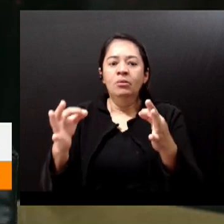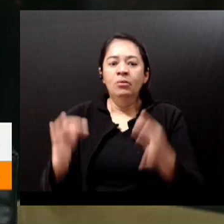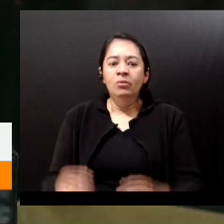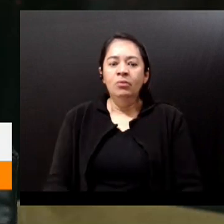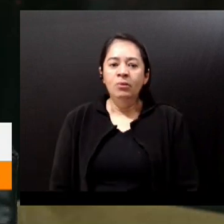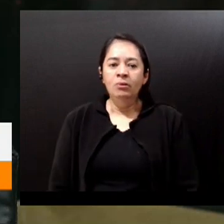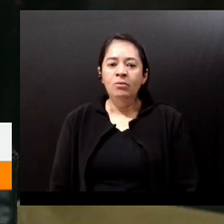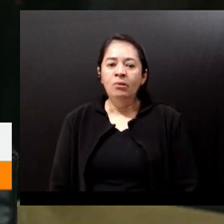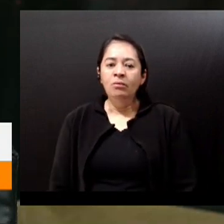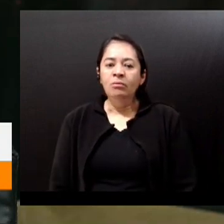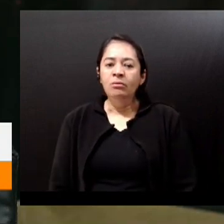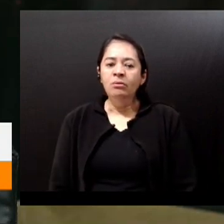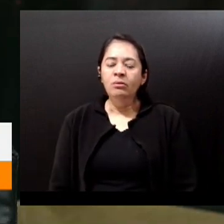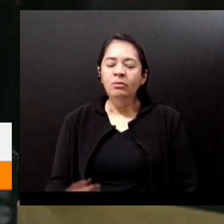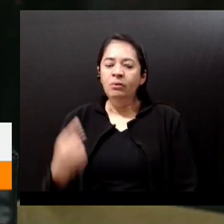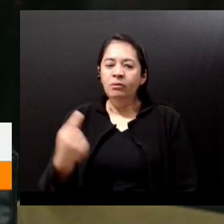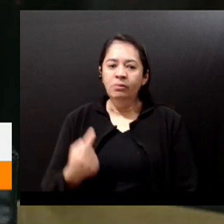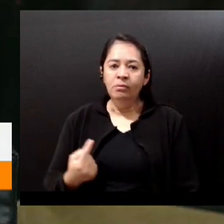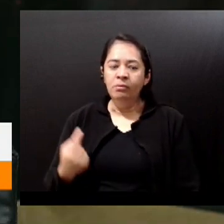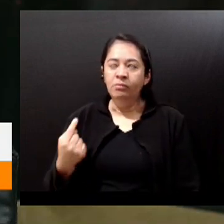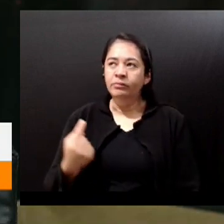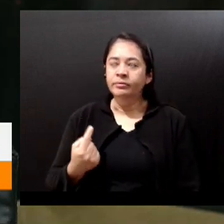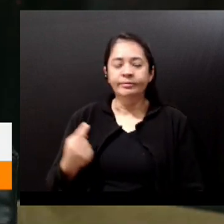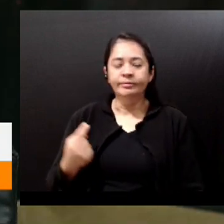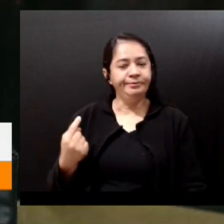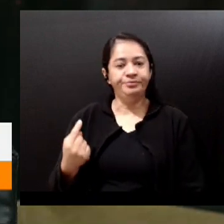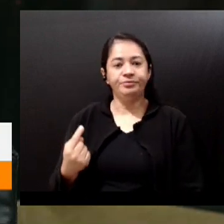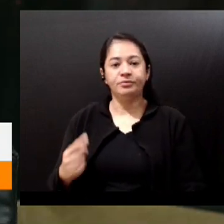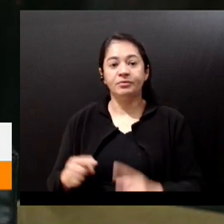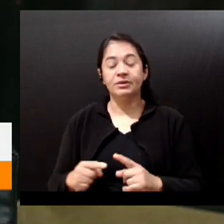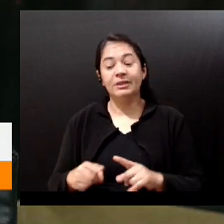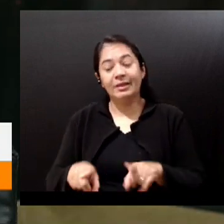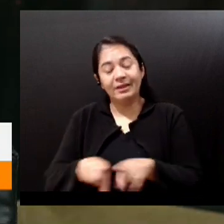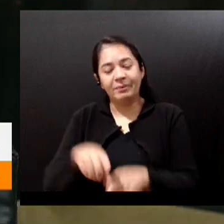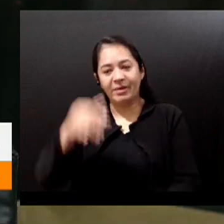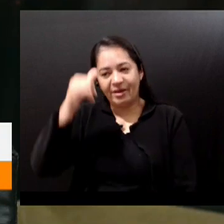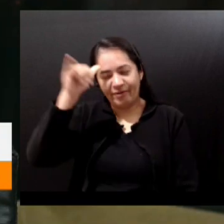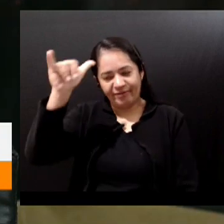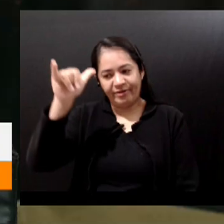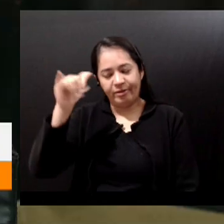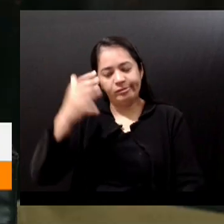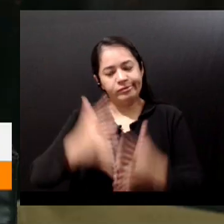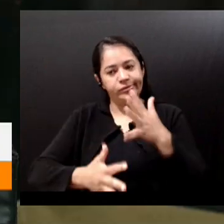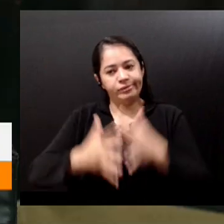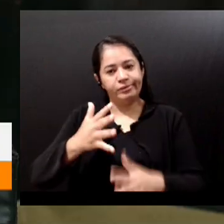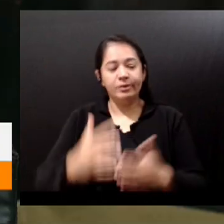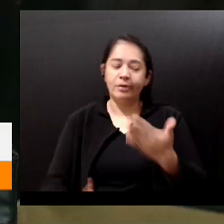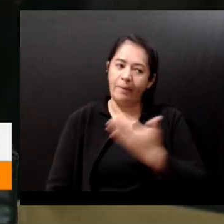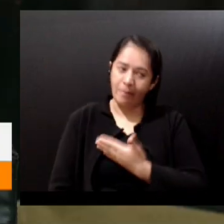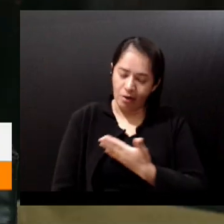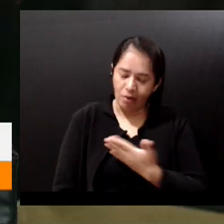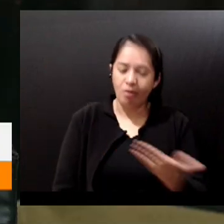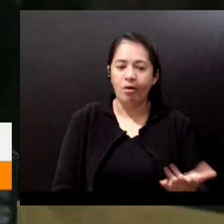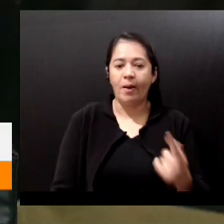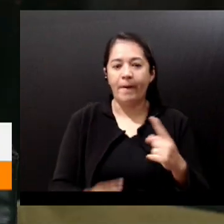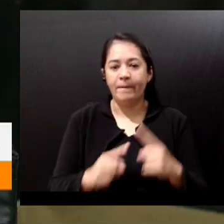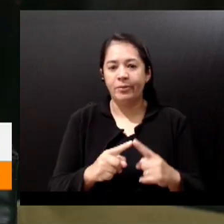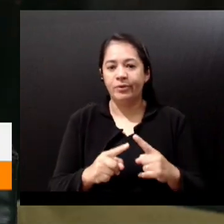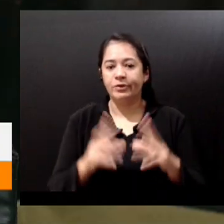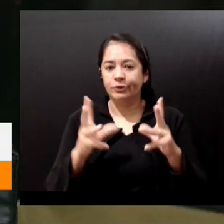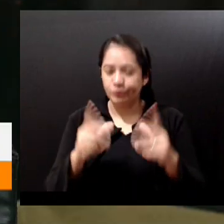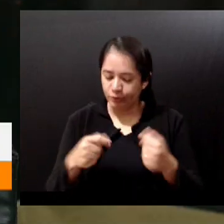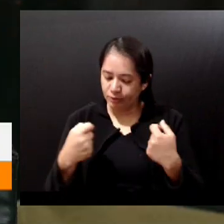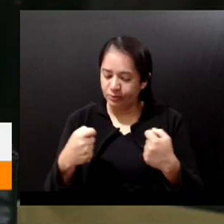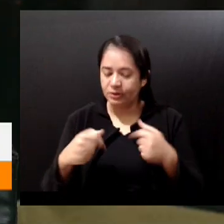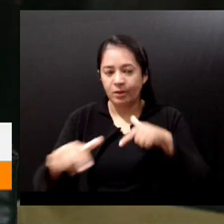isolar totalmente e também para não atrapalhar o coleguinha, né? Porque a gente precisa trabalhar todo mundo aí em harmonia. Agora a